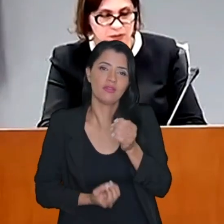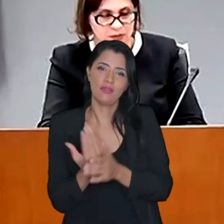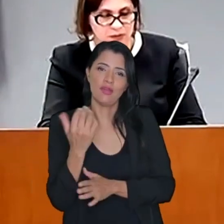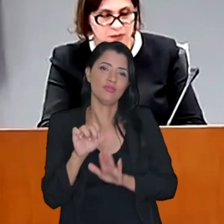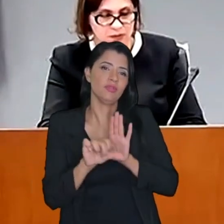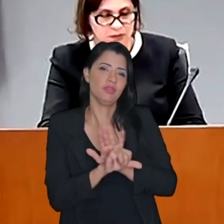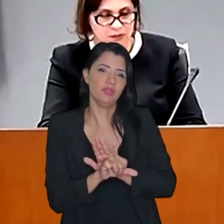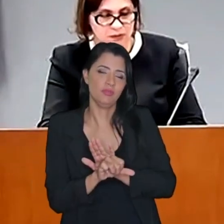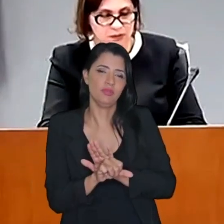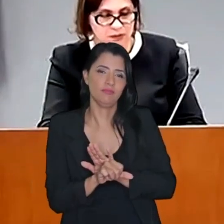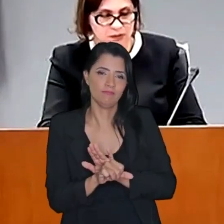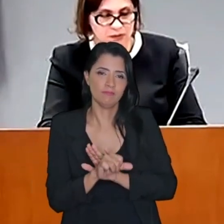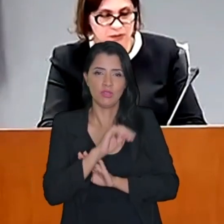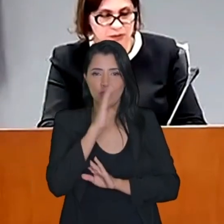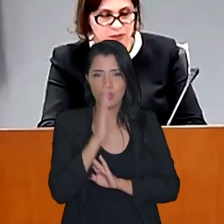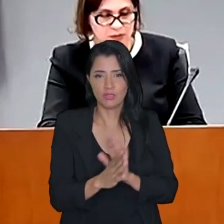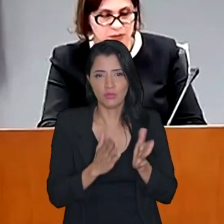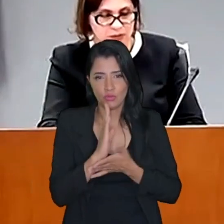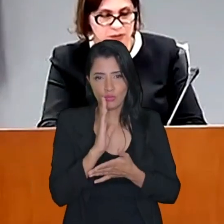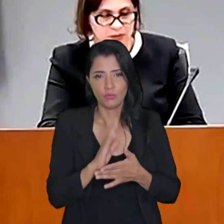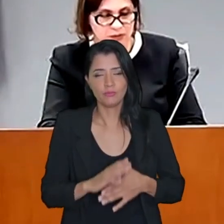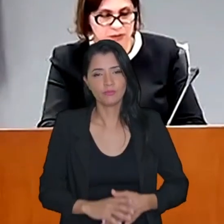contra